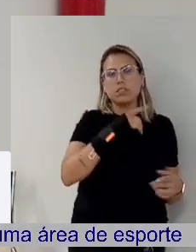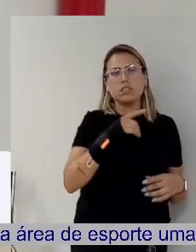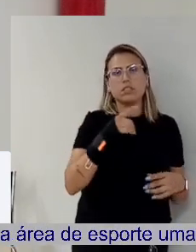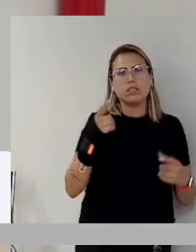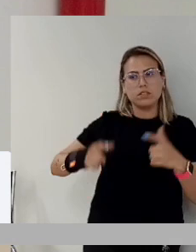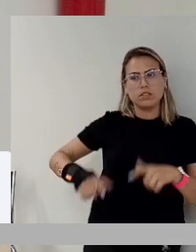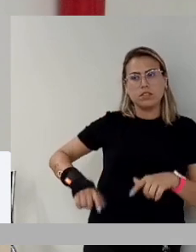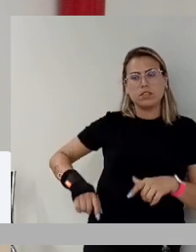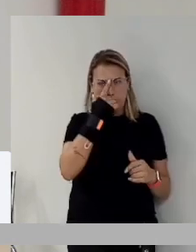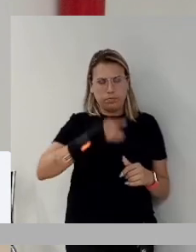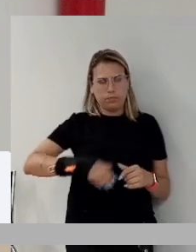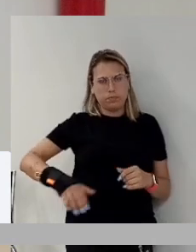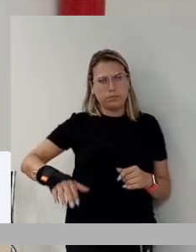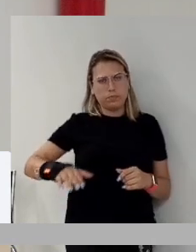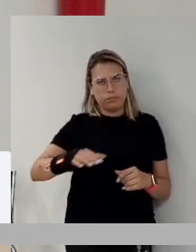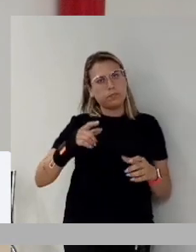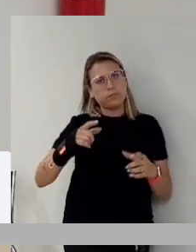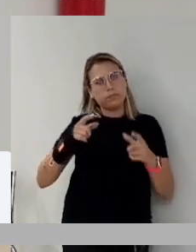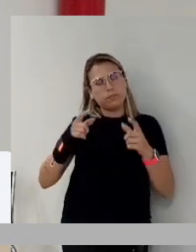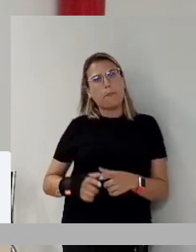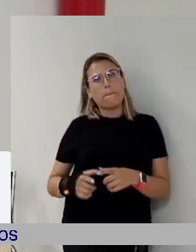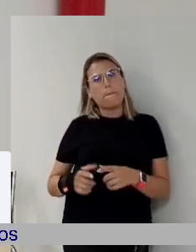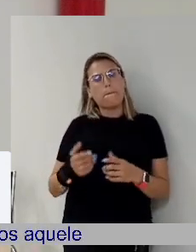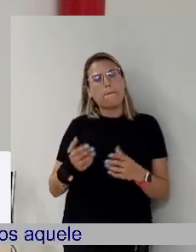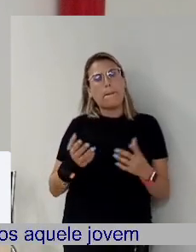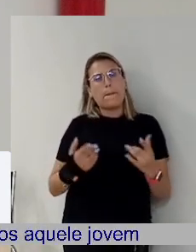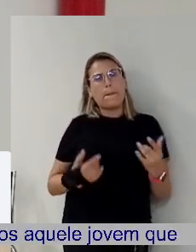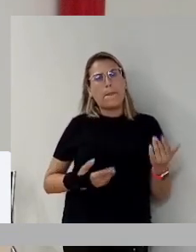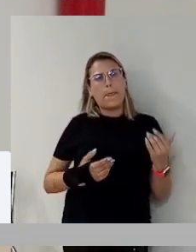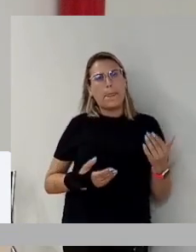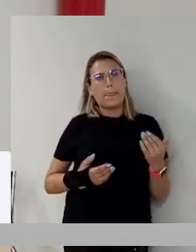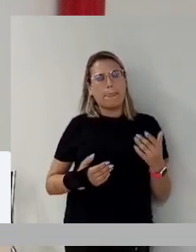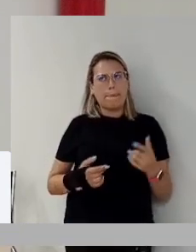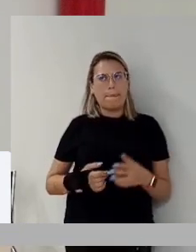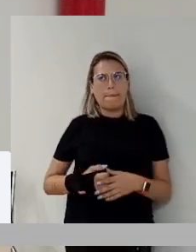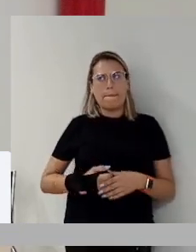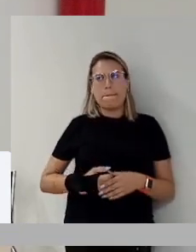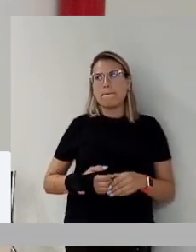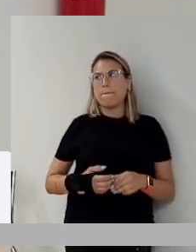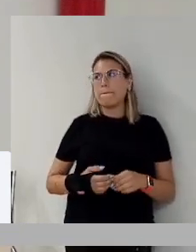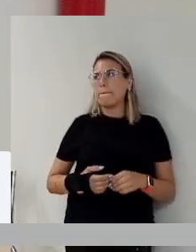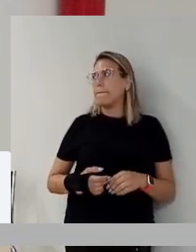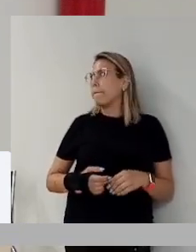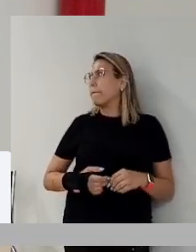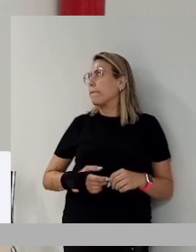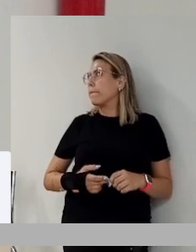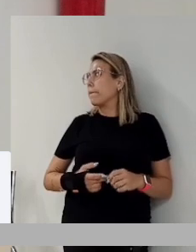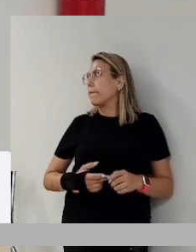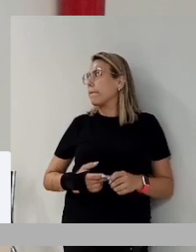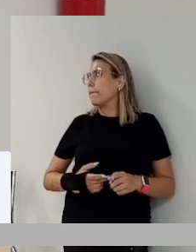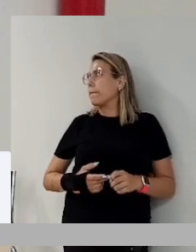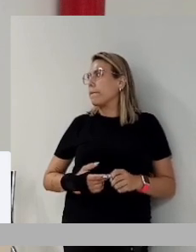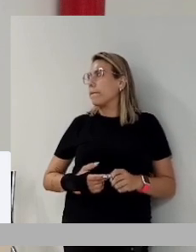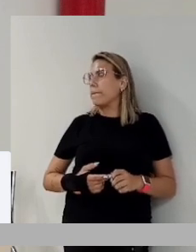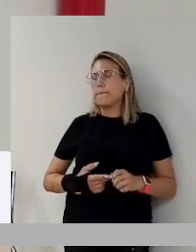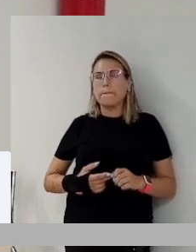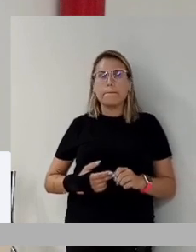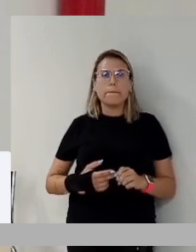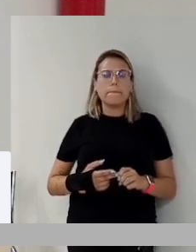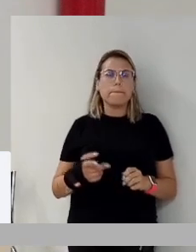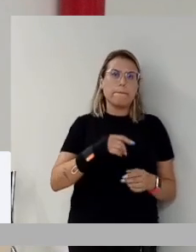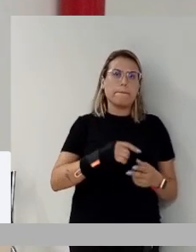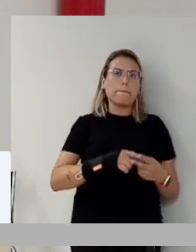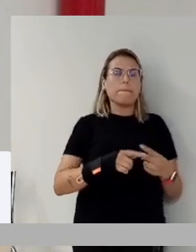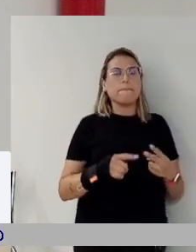de lazer para aqueles aqueles cidadões aqueles jovens que moram ali naquela rua eh a questão do do